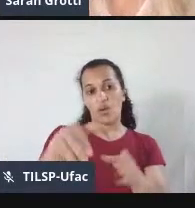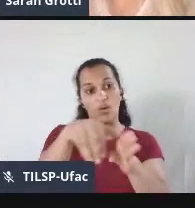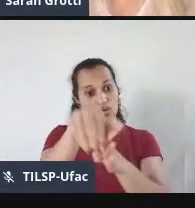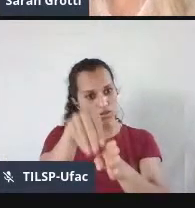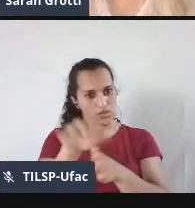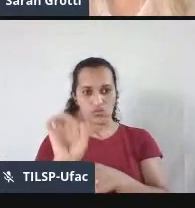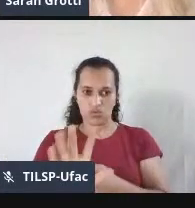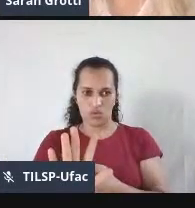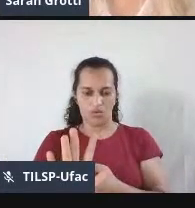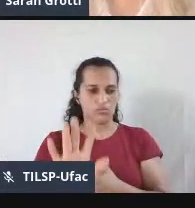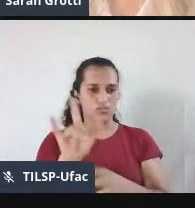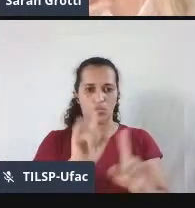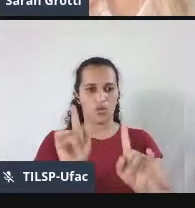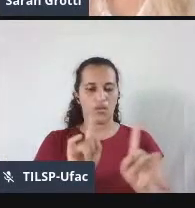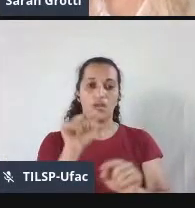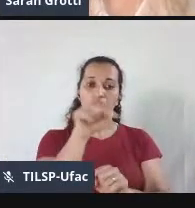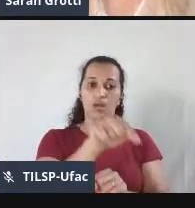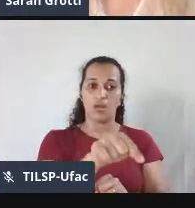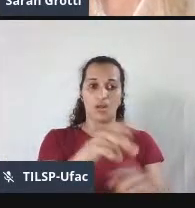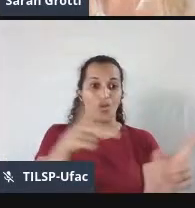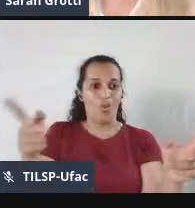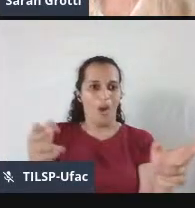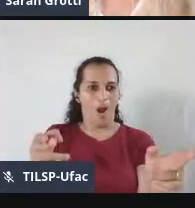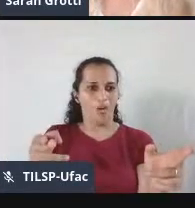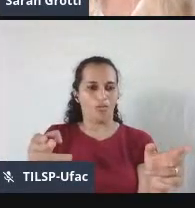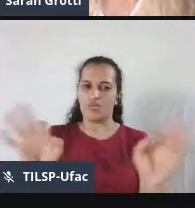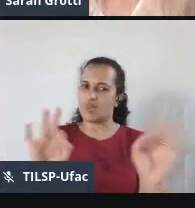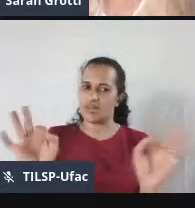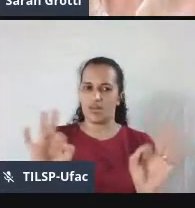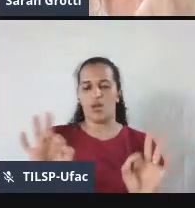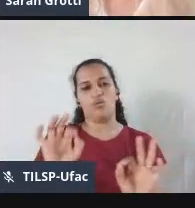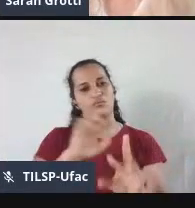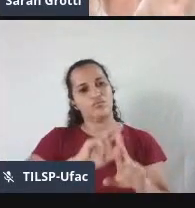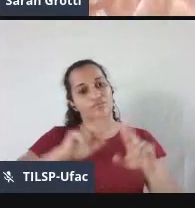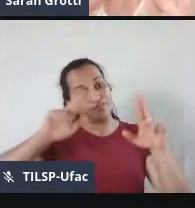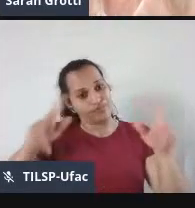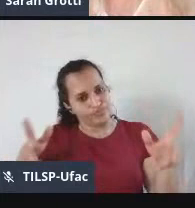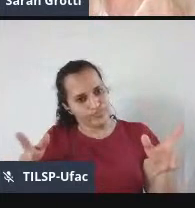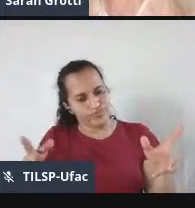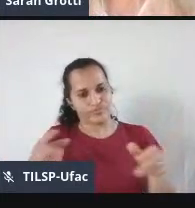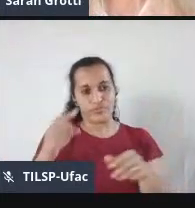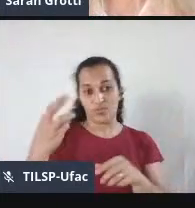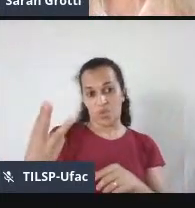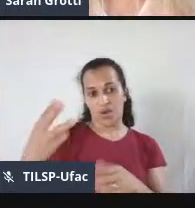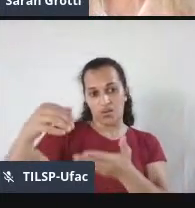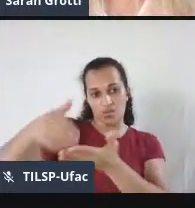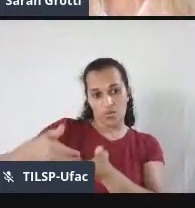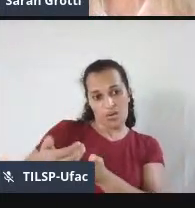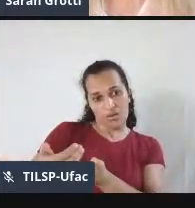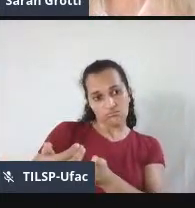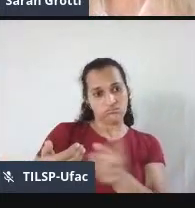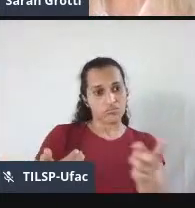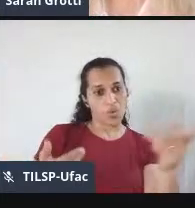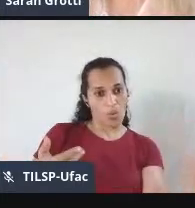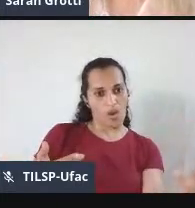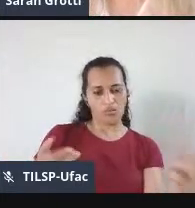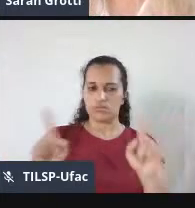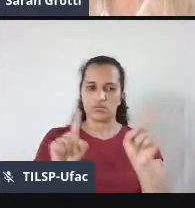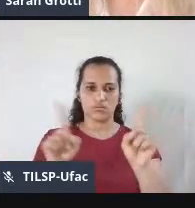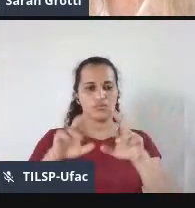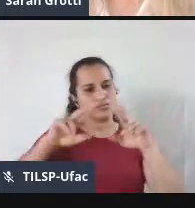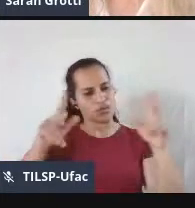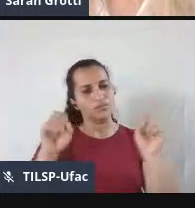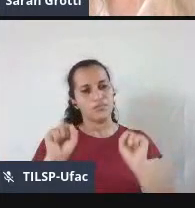fulano vai ter que ingerir 3 colheres de chá e o outro também, né? A gente tem que trabalhar esse senso.